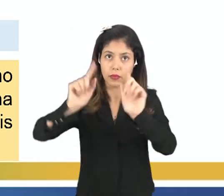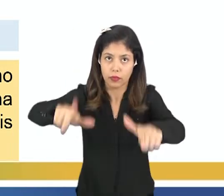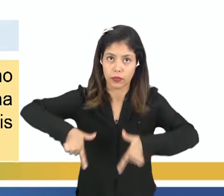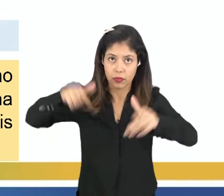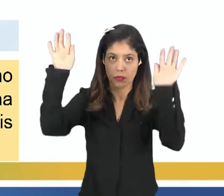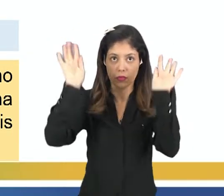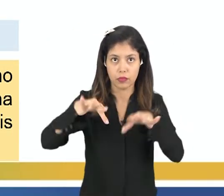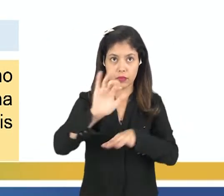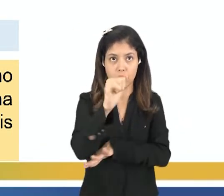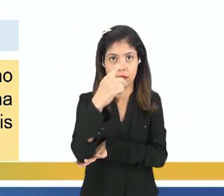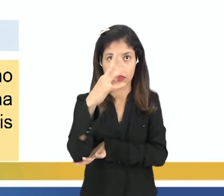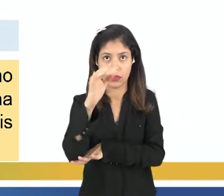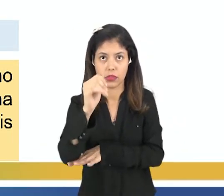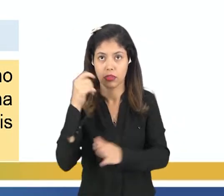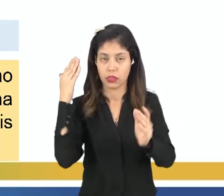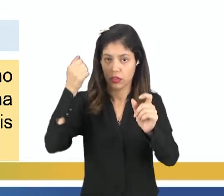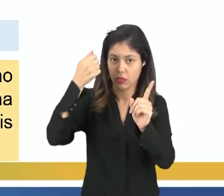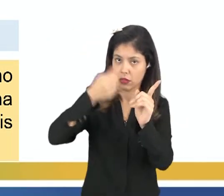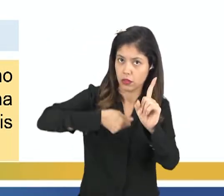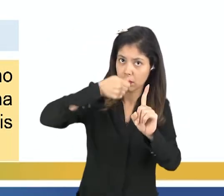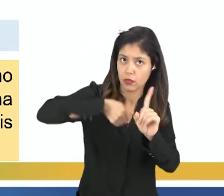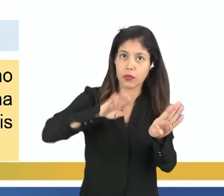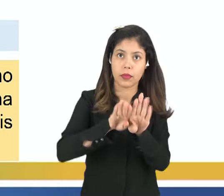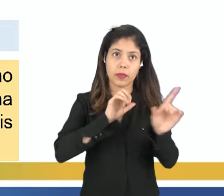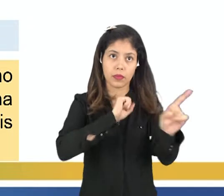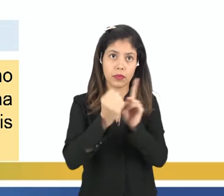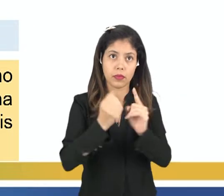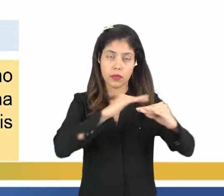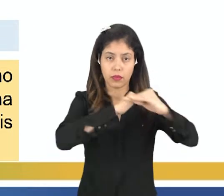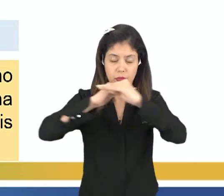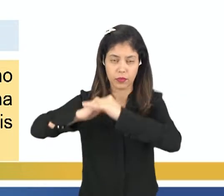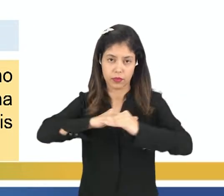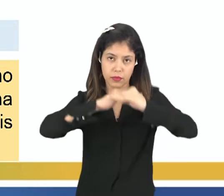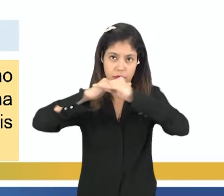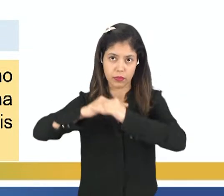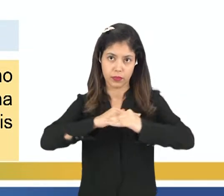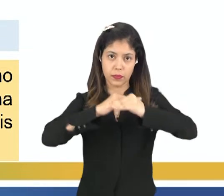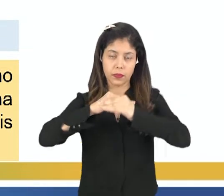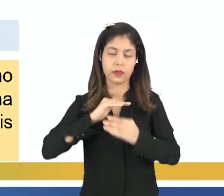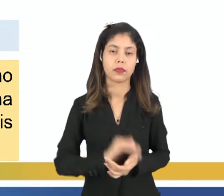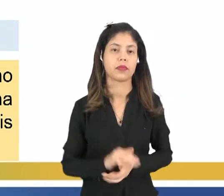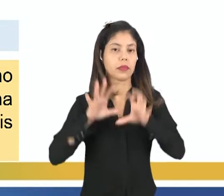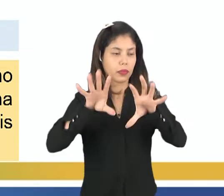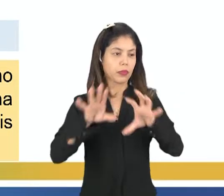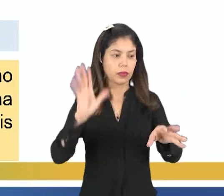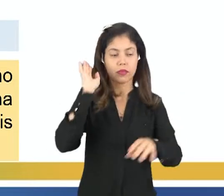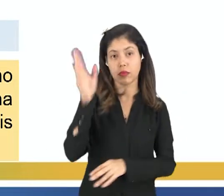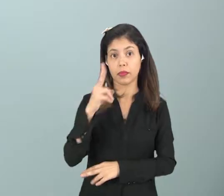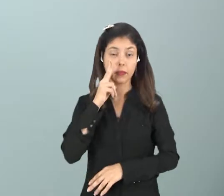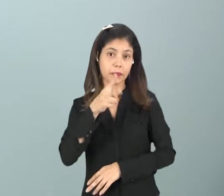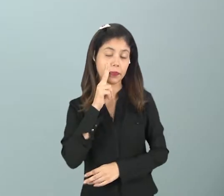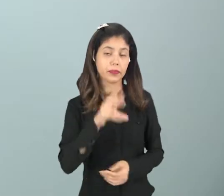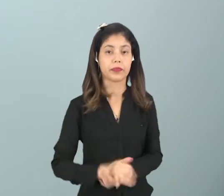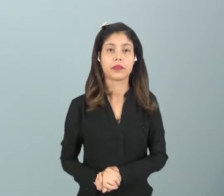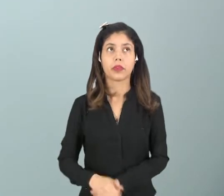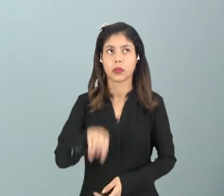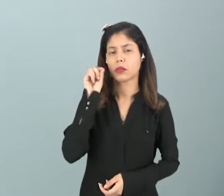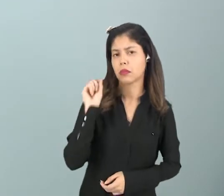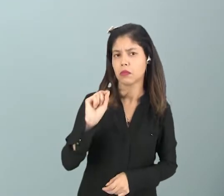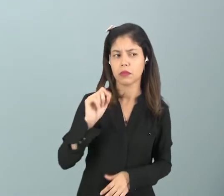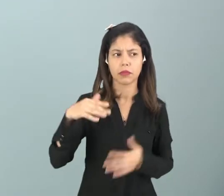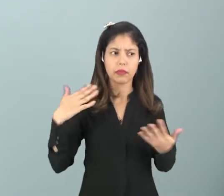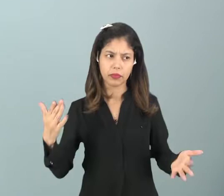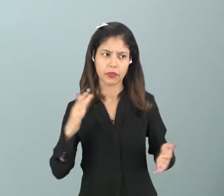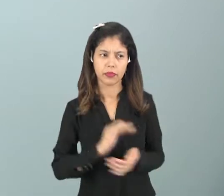apartheid e na defesa por uma sociedade mais justa e igualitária. Então aqui nesse momento a gente já viu o que é a